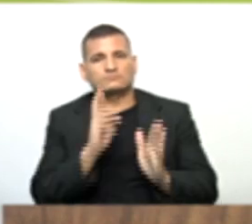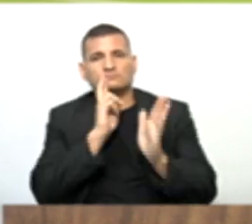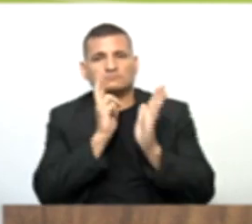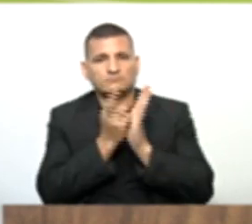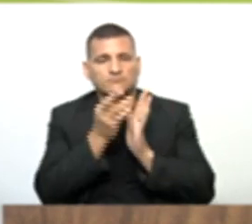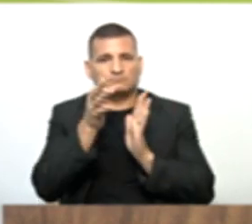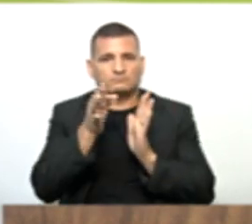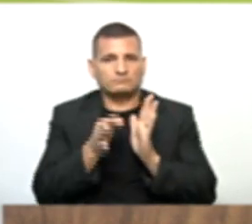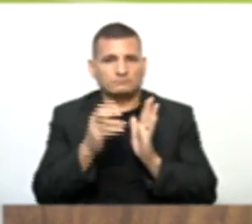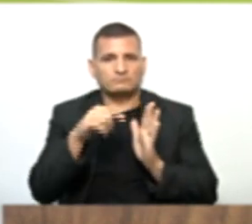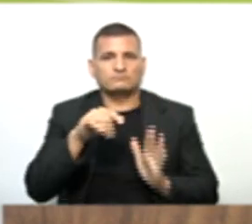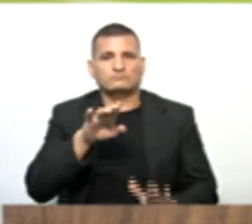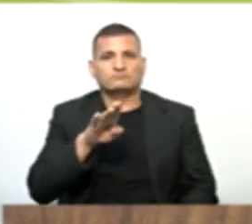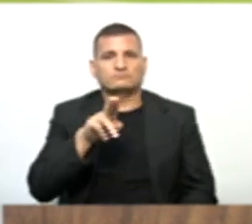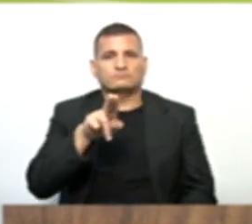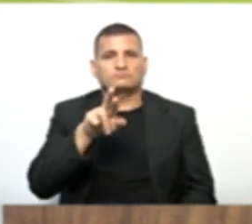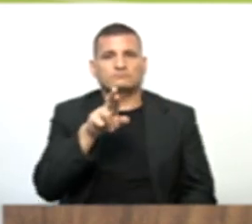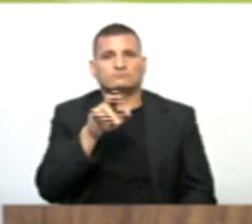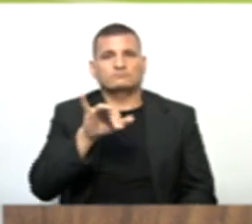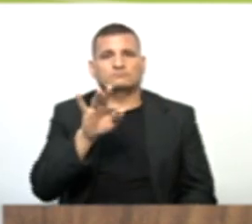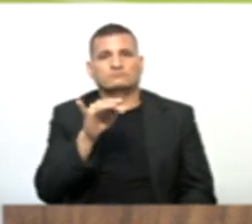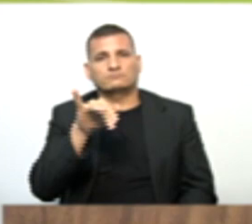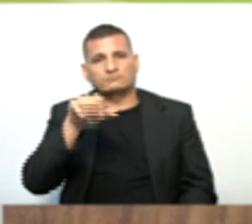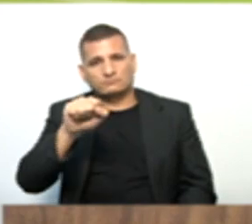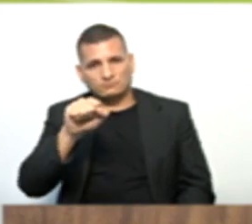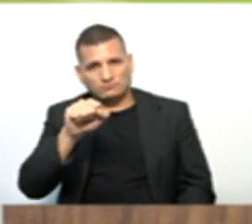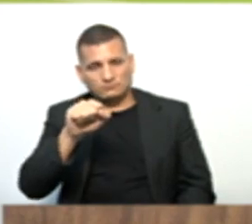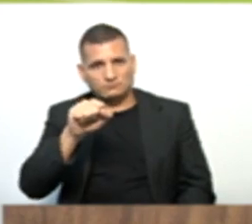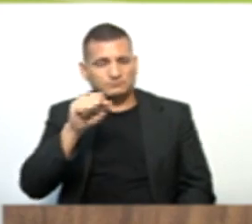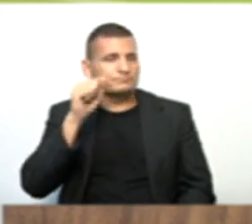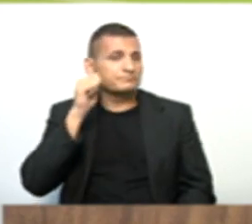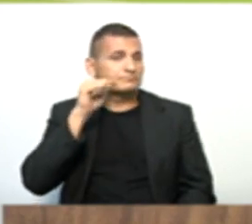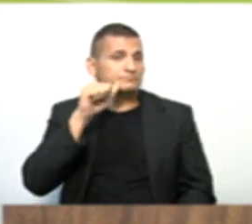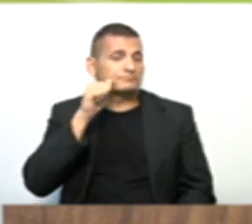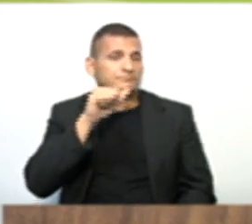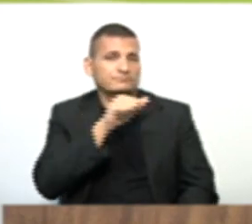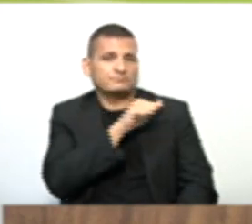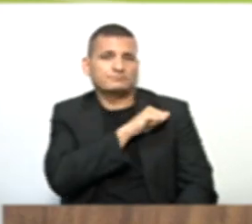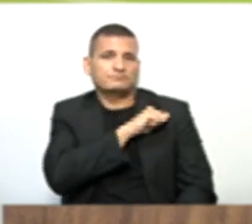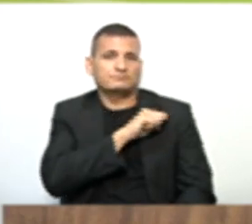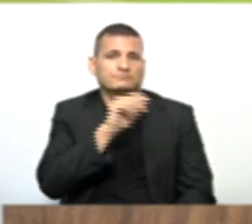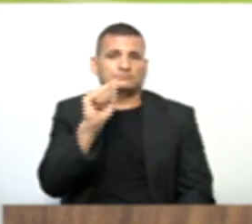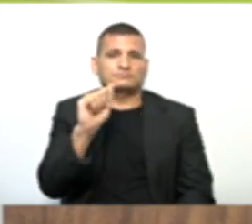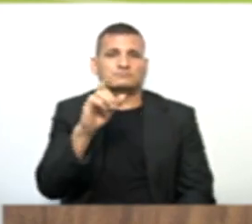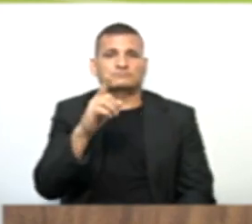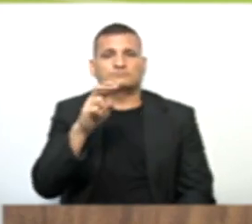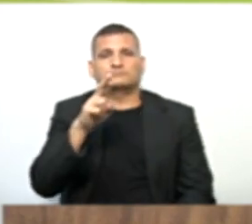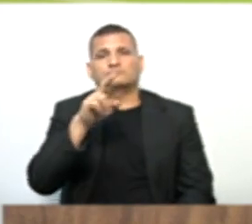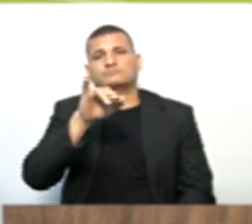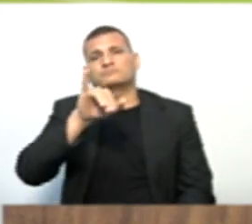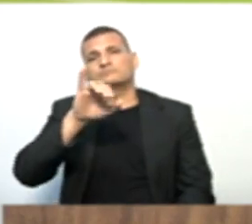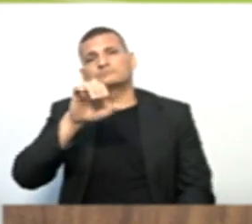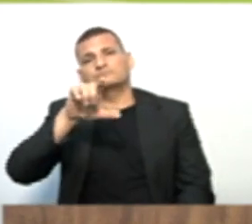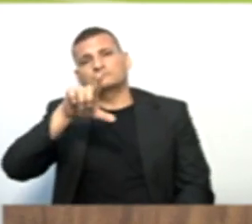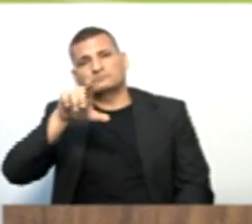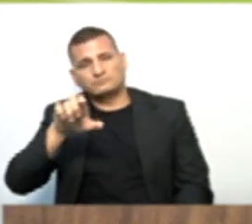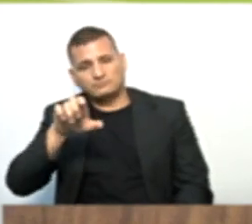é de Buritis, da Adriele. Parabéns. Os outros esqueceram de